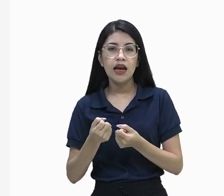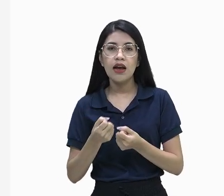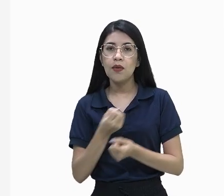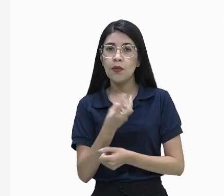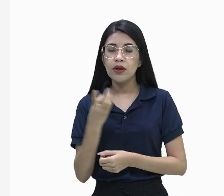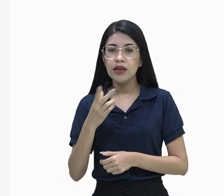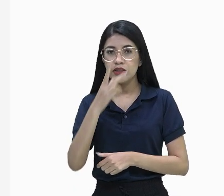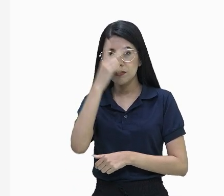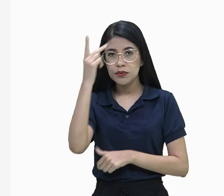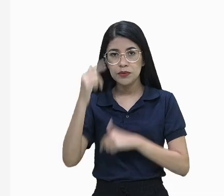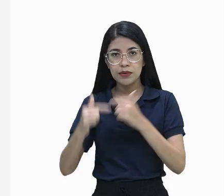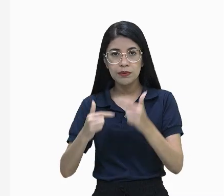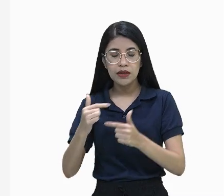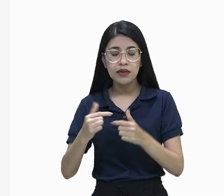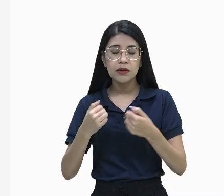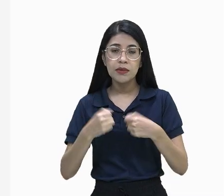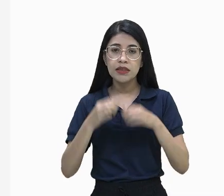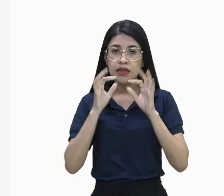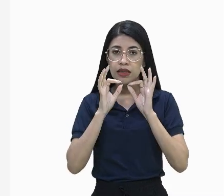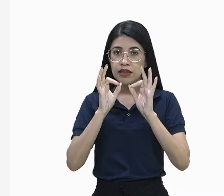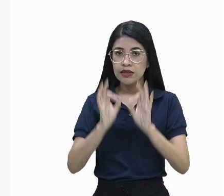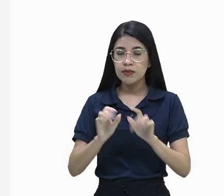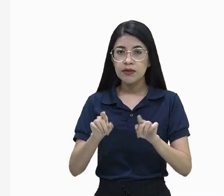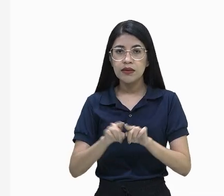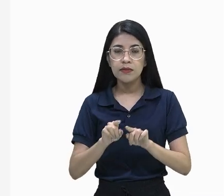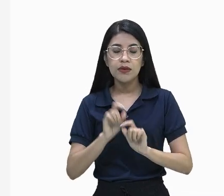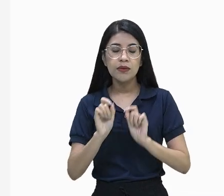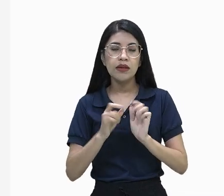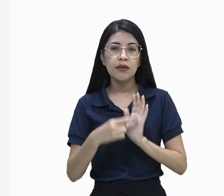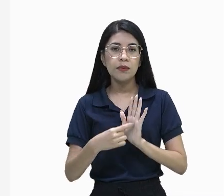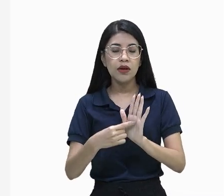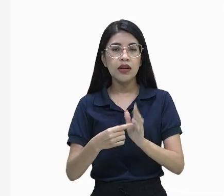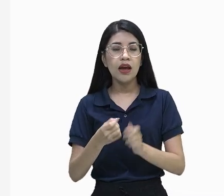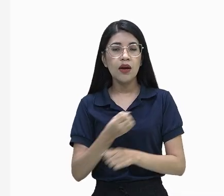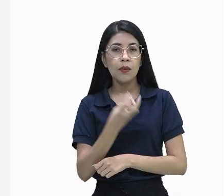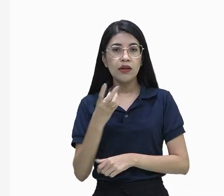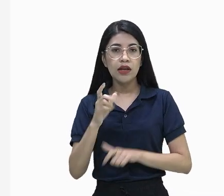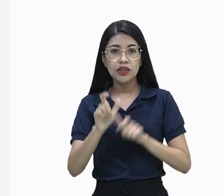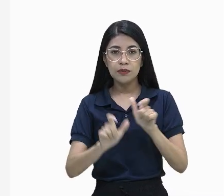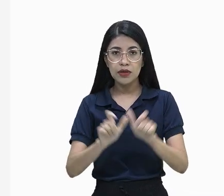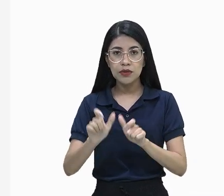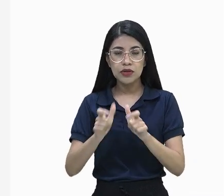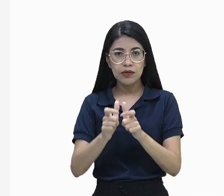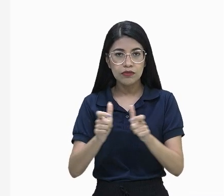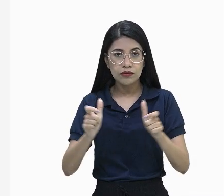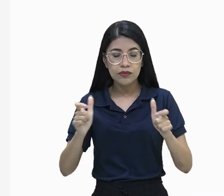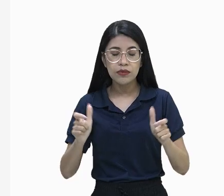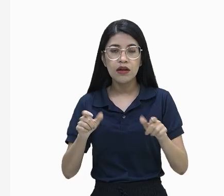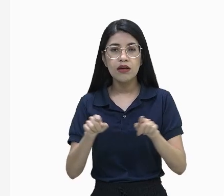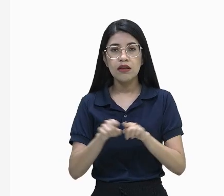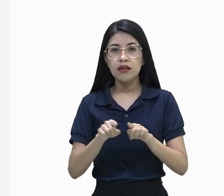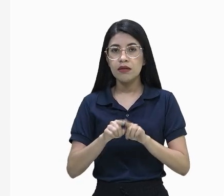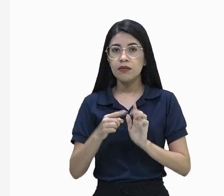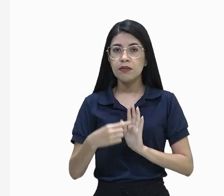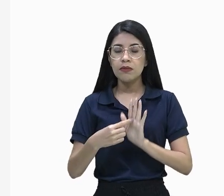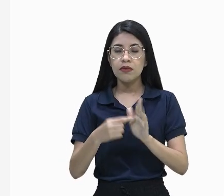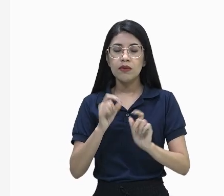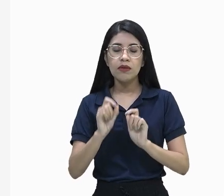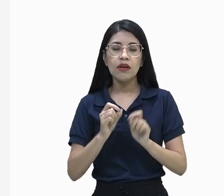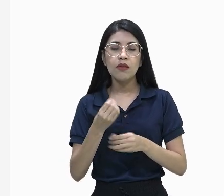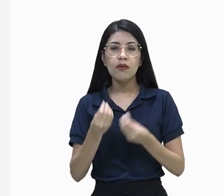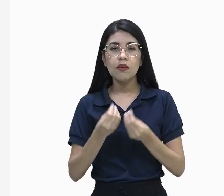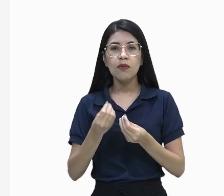ter atento, né, porque nós queremos mostrar não apenas esse crescimento populacional, né, mas também essa questão do